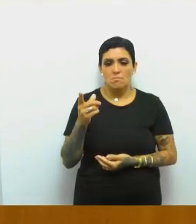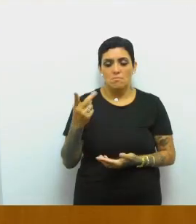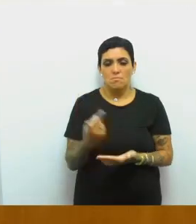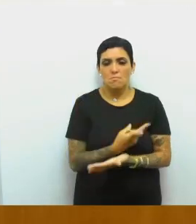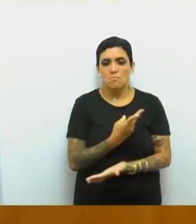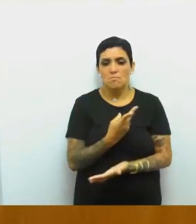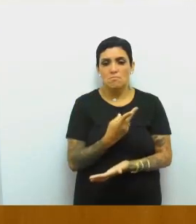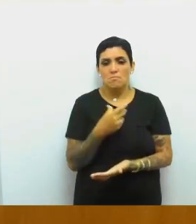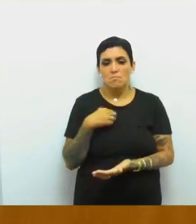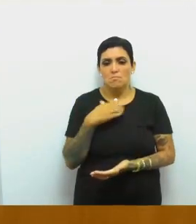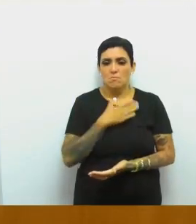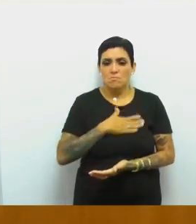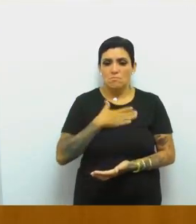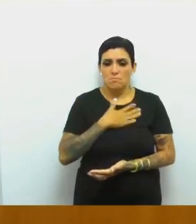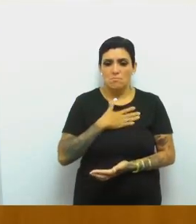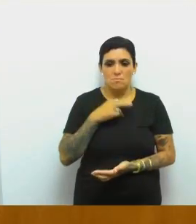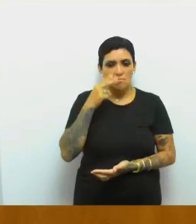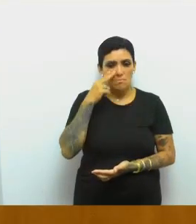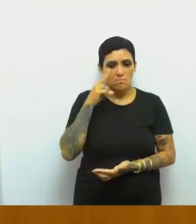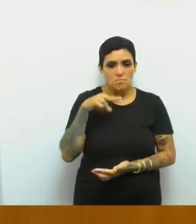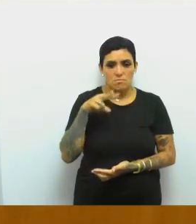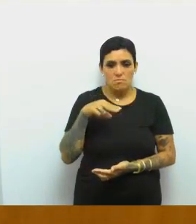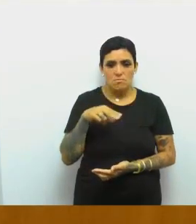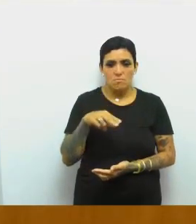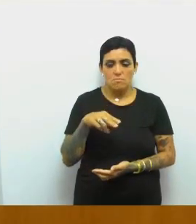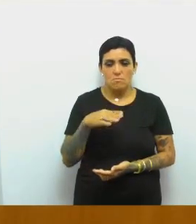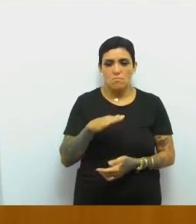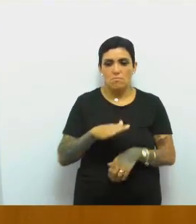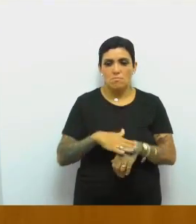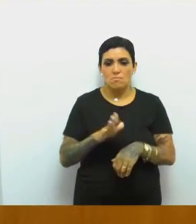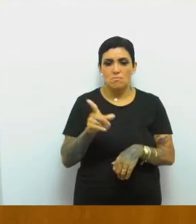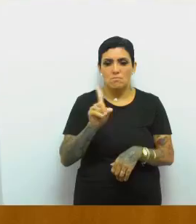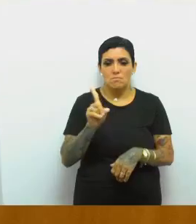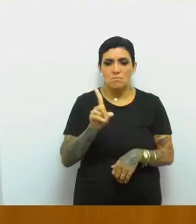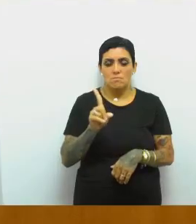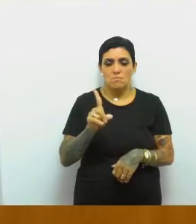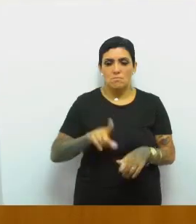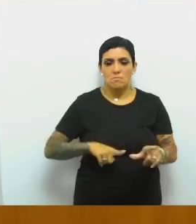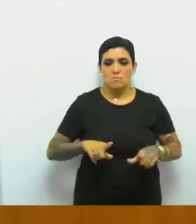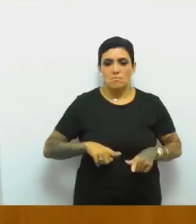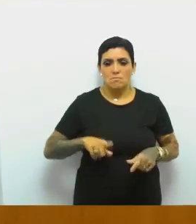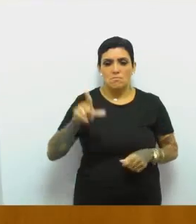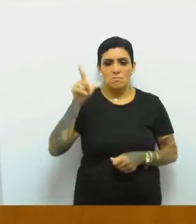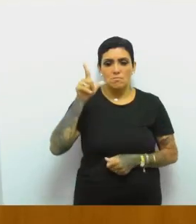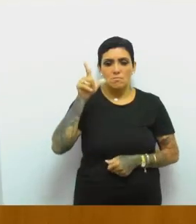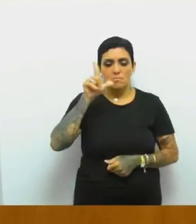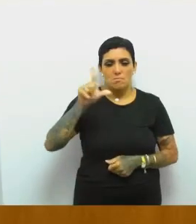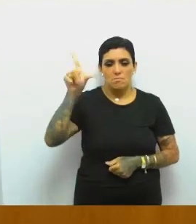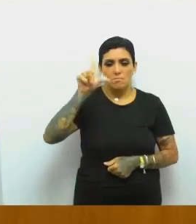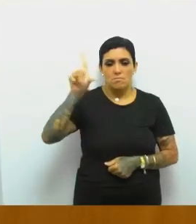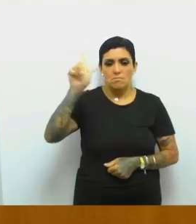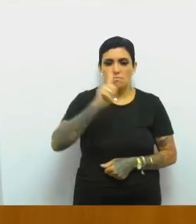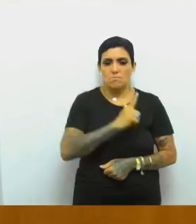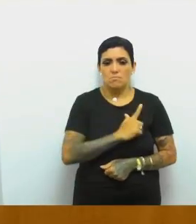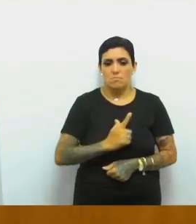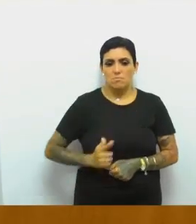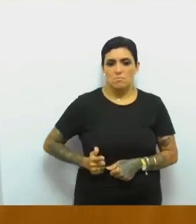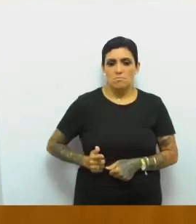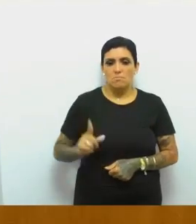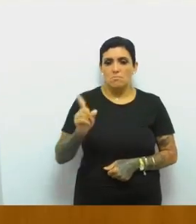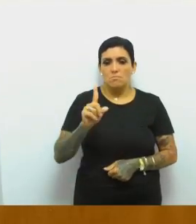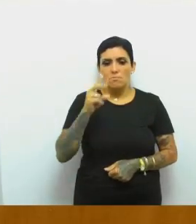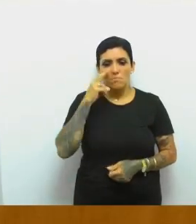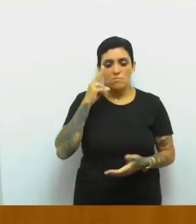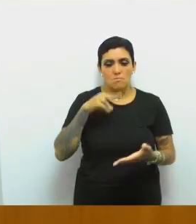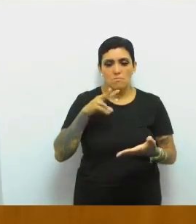aí, para não atrapalhar o nosso líder de governo, a quem eu tenho muito respeito, que é o Elinho, eu não vou pedir vista, mas eu vou